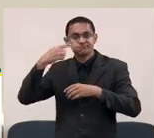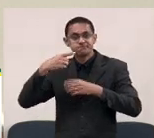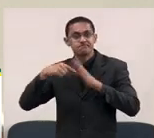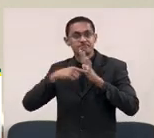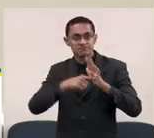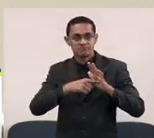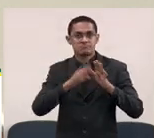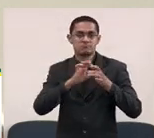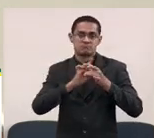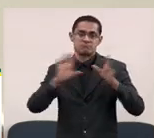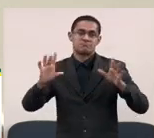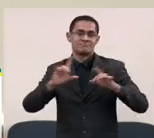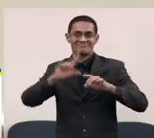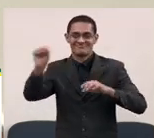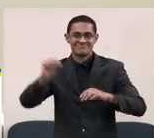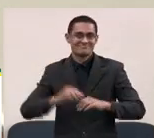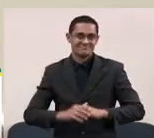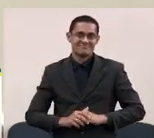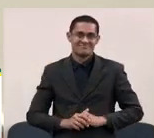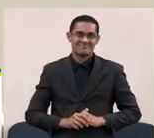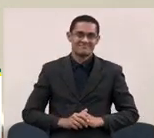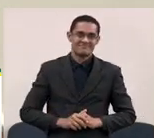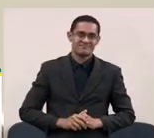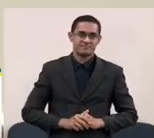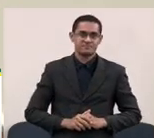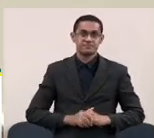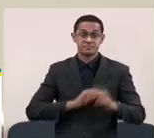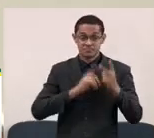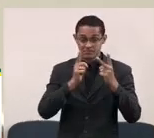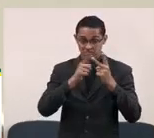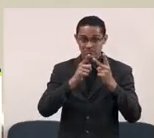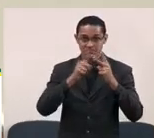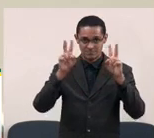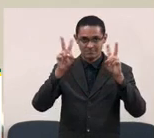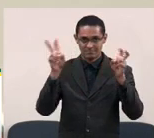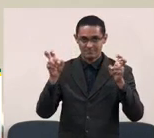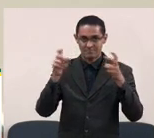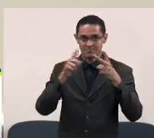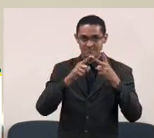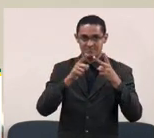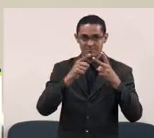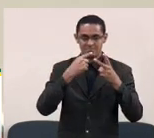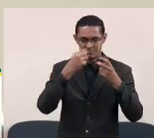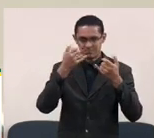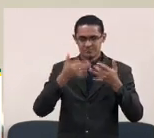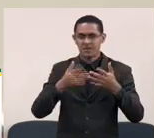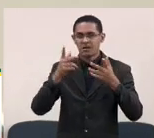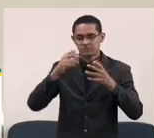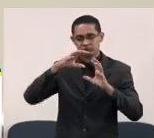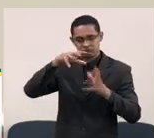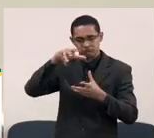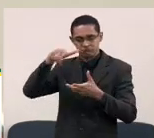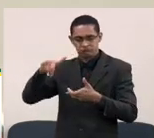dele. E o segundo assunto é que deu a nível mundial, né, a questão